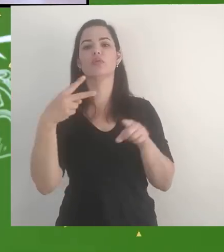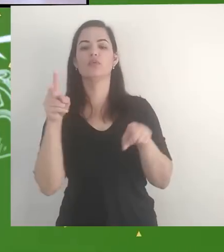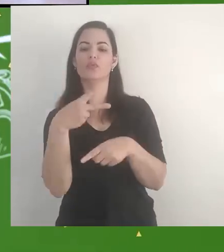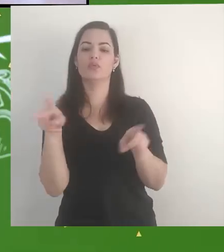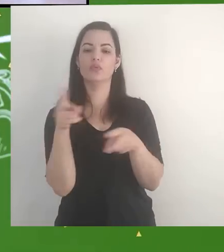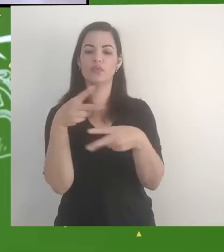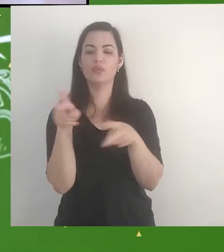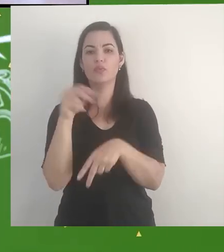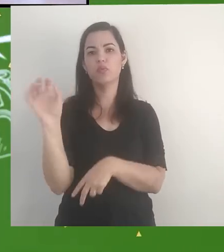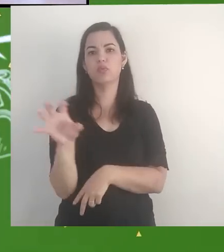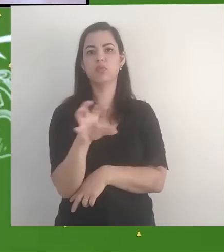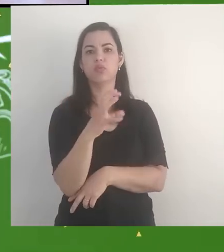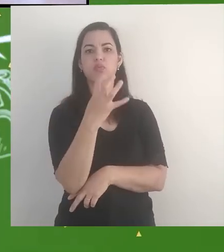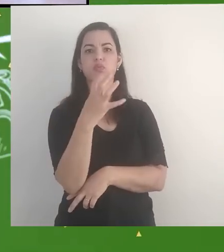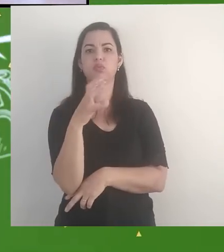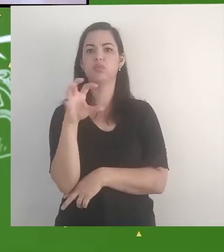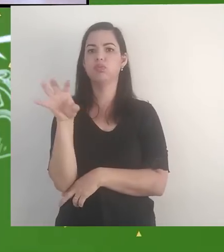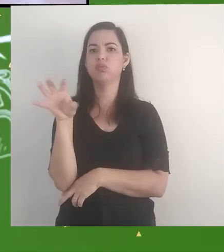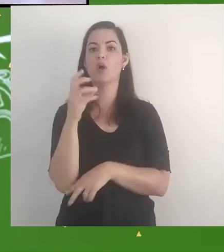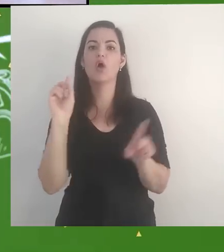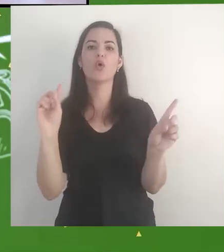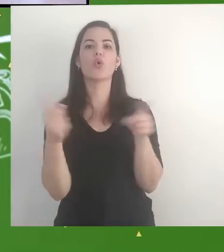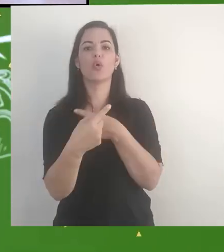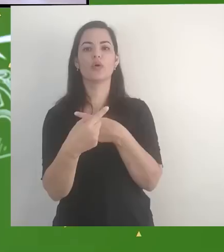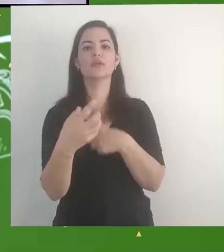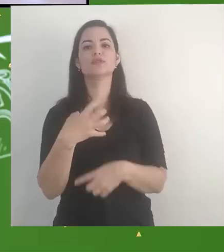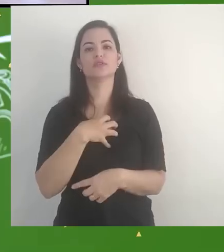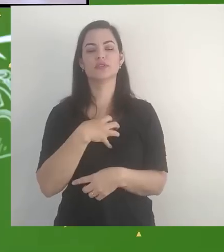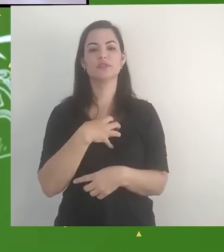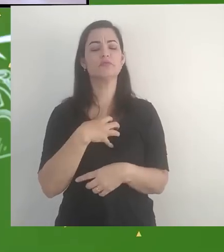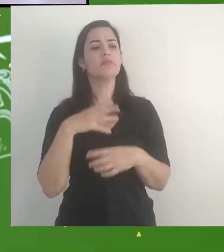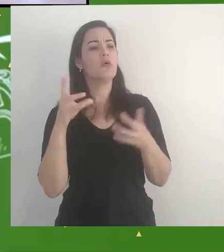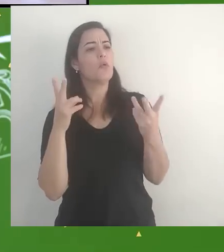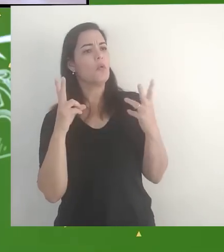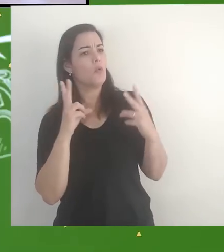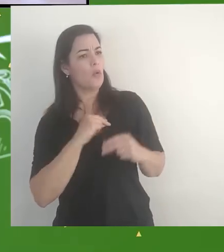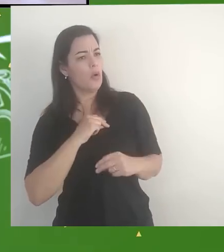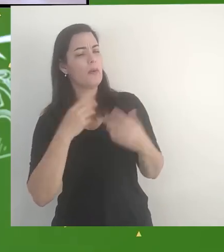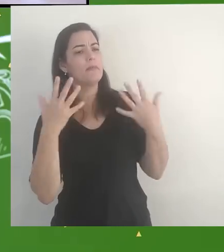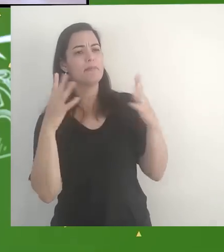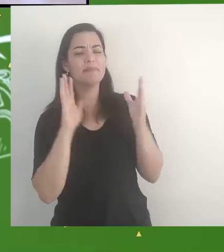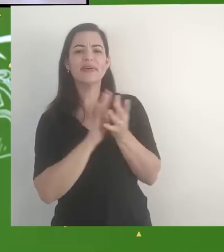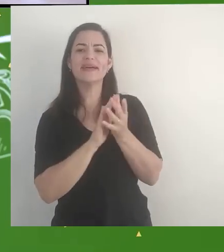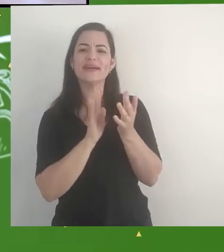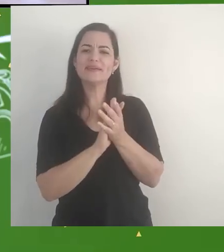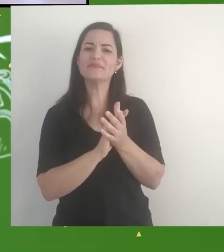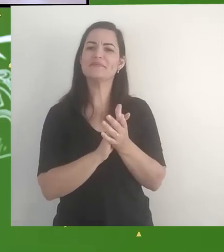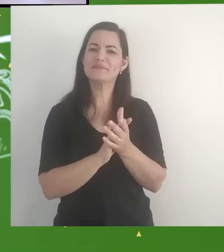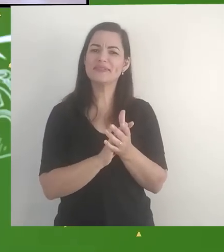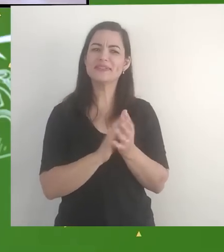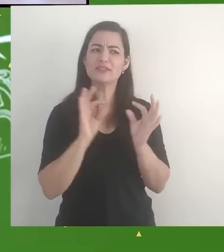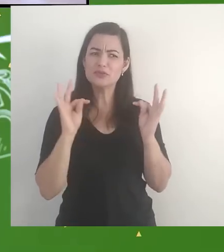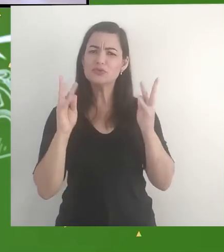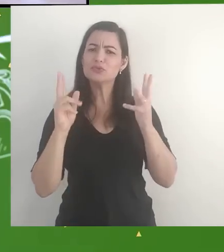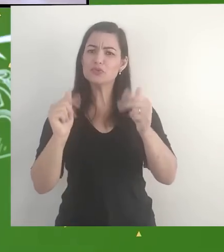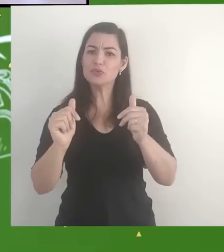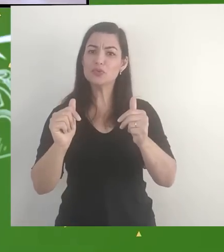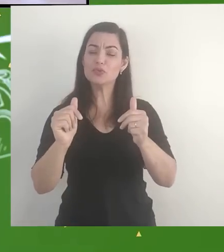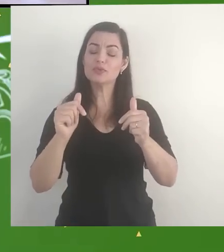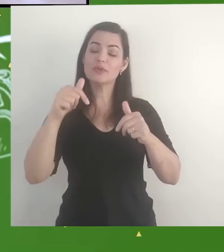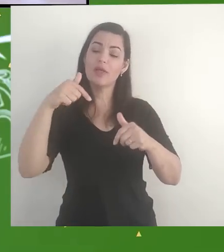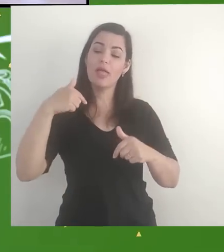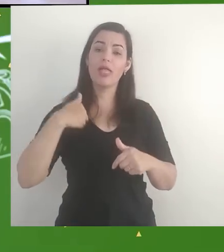sua hipótese também. Vocês estão todos de parabéns, adorei todas as contribuições e essas são